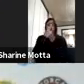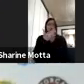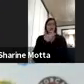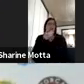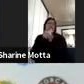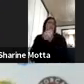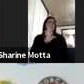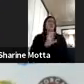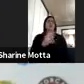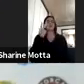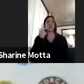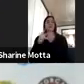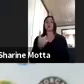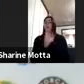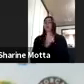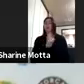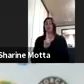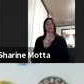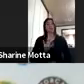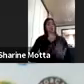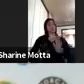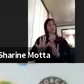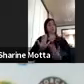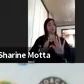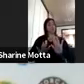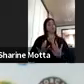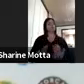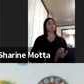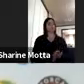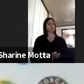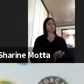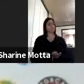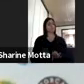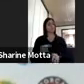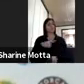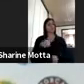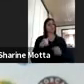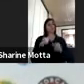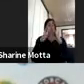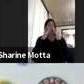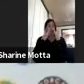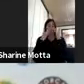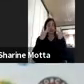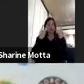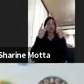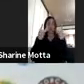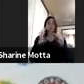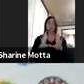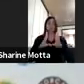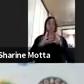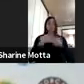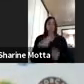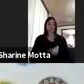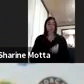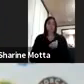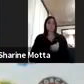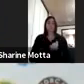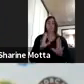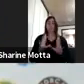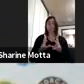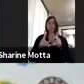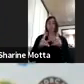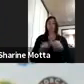sem isso eu fico. Ah, sem isso eu também fico. Não pode ser assim. Nós temos que estar atentos e